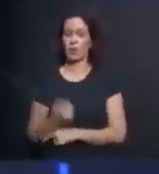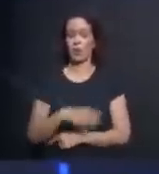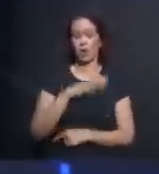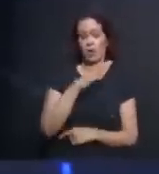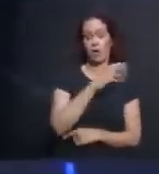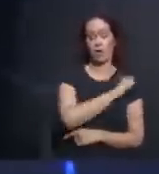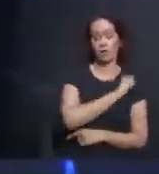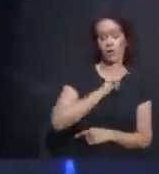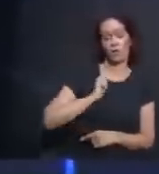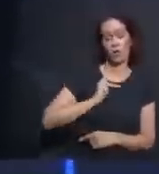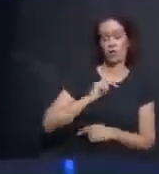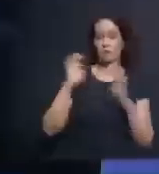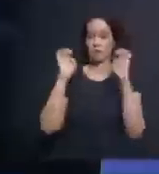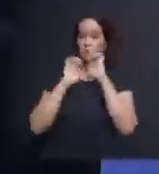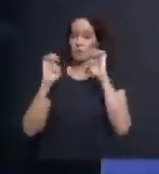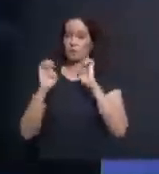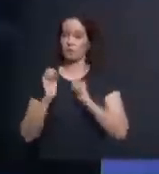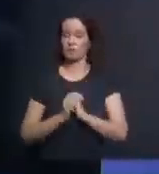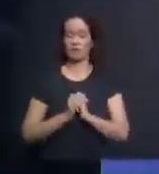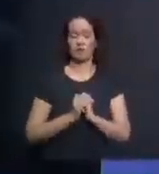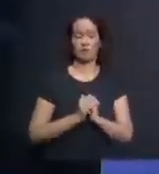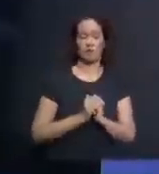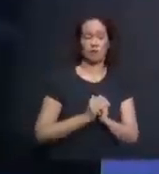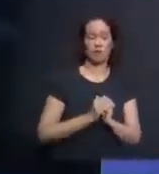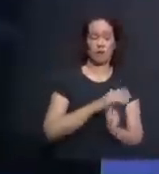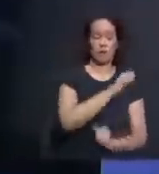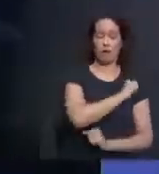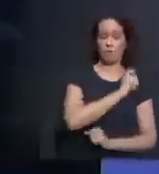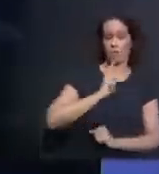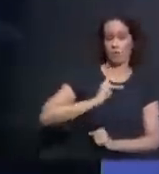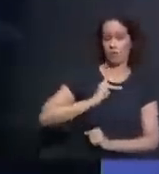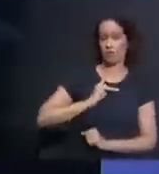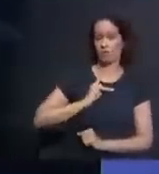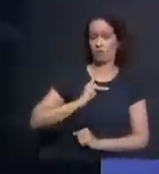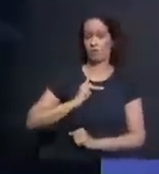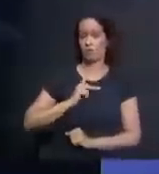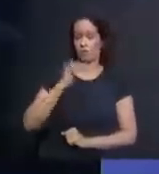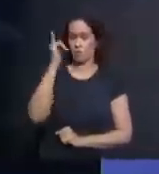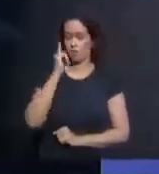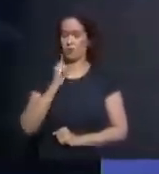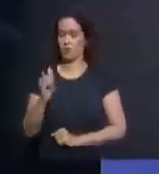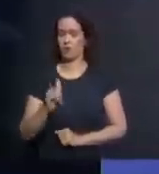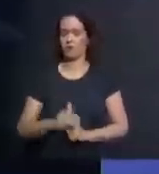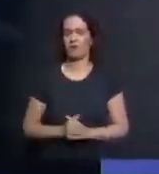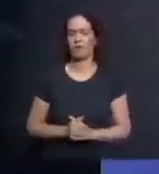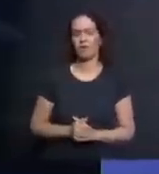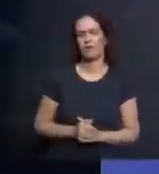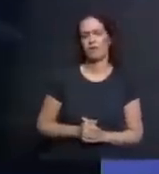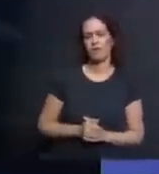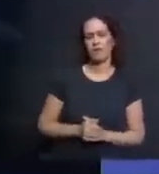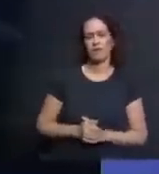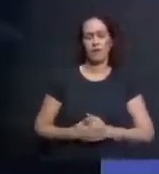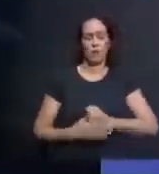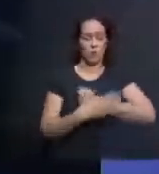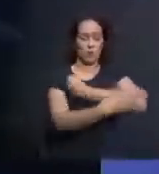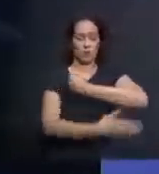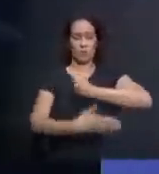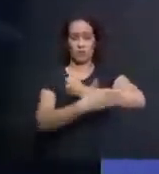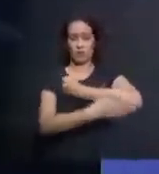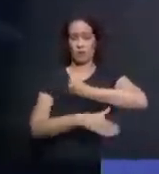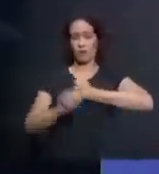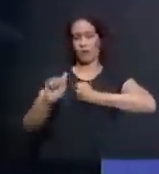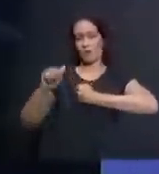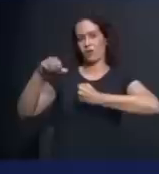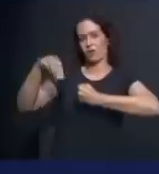evangelista, apóstolo e profeta. O que é o Capitão América pegar o martelo, gente? Treta do